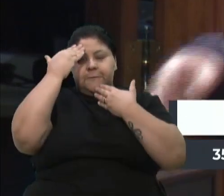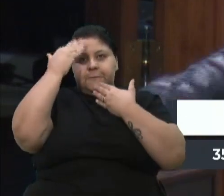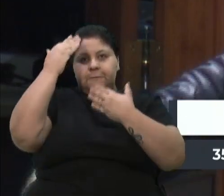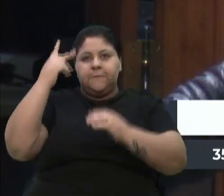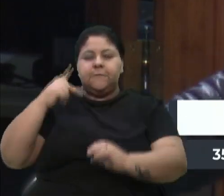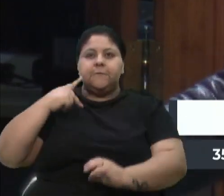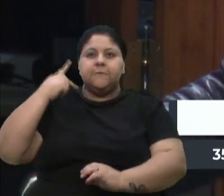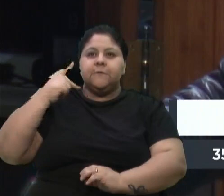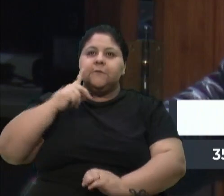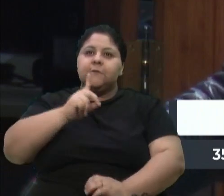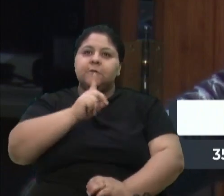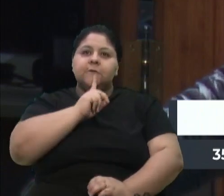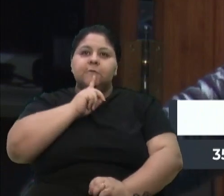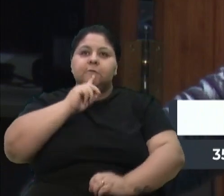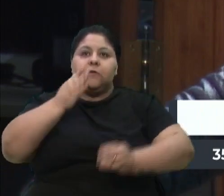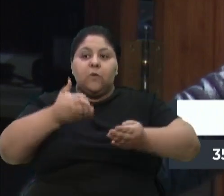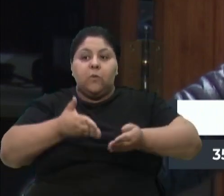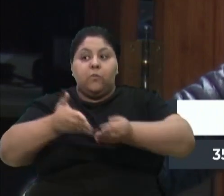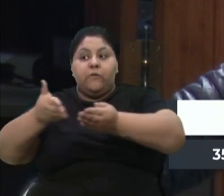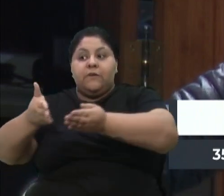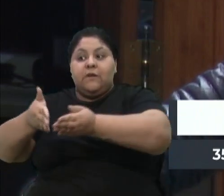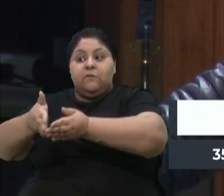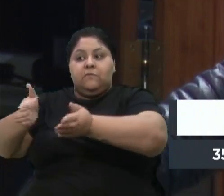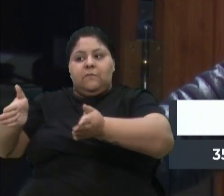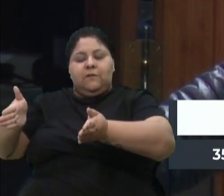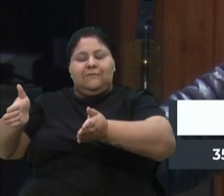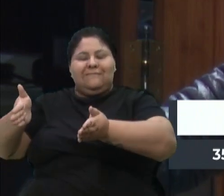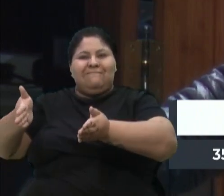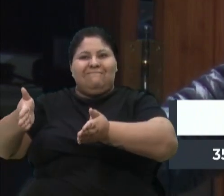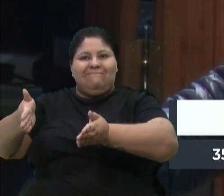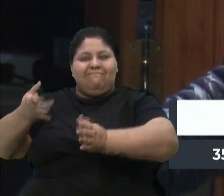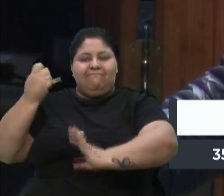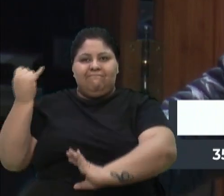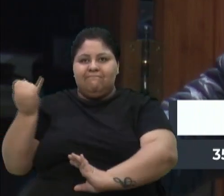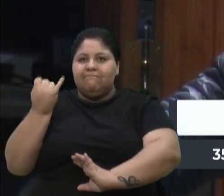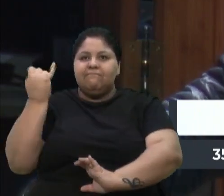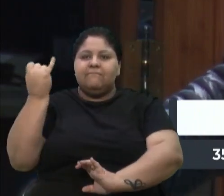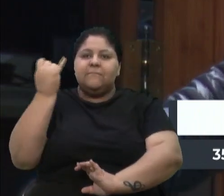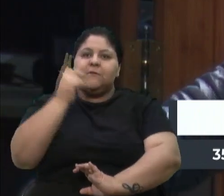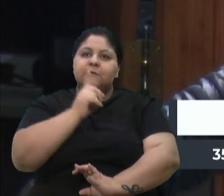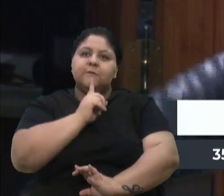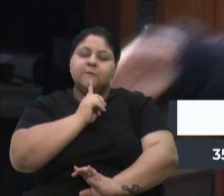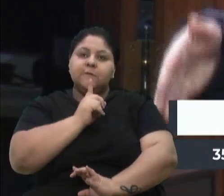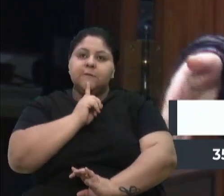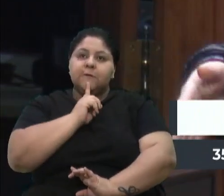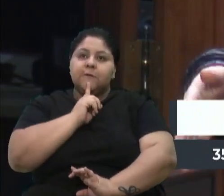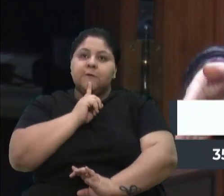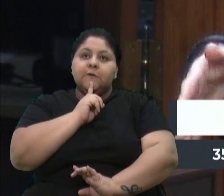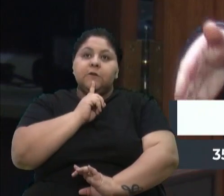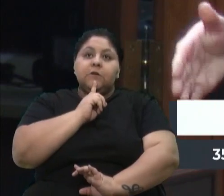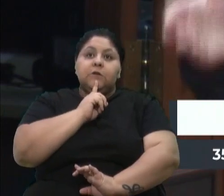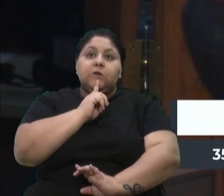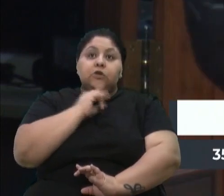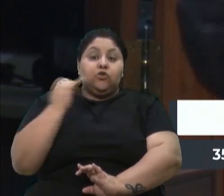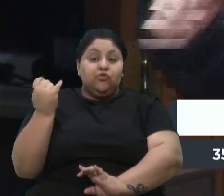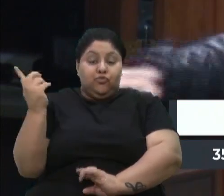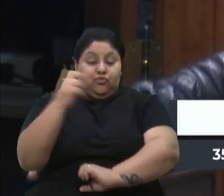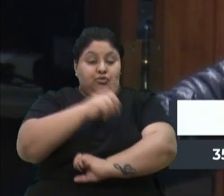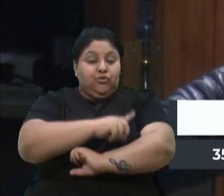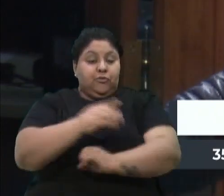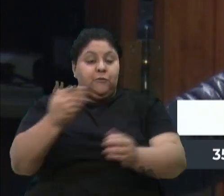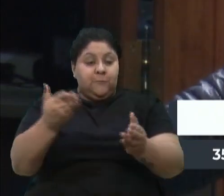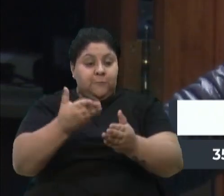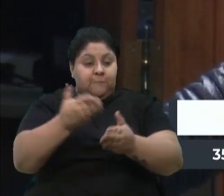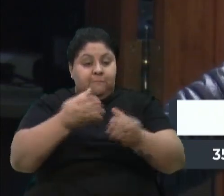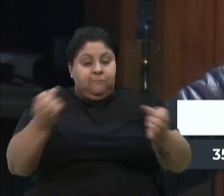Meneguzzi pela cedência do espaço. E é importante, vereador Meneguzzi, a cedência do espaço no dia de hoje, porque esse festival